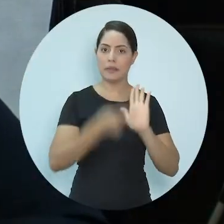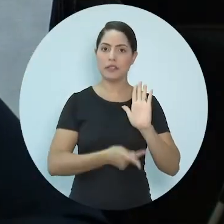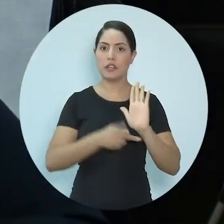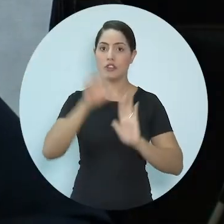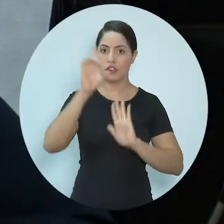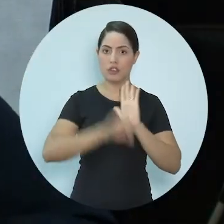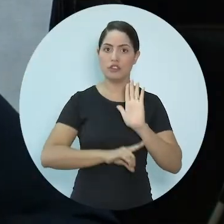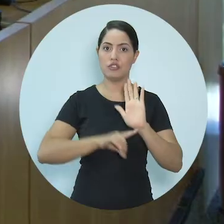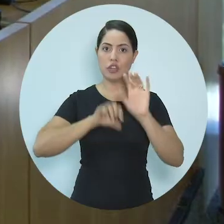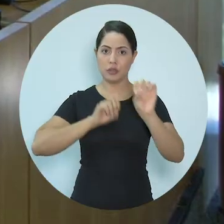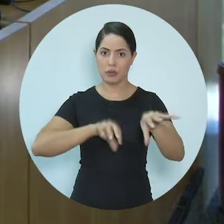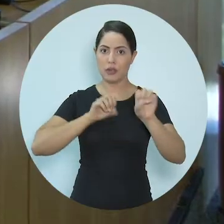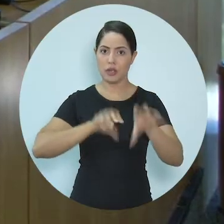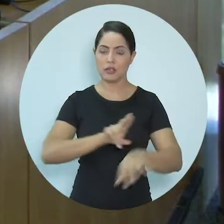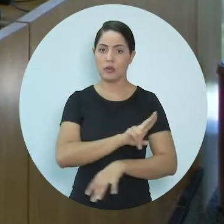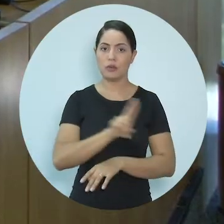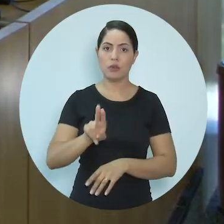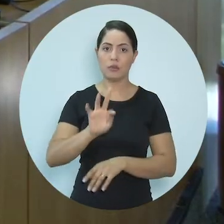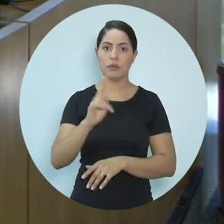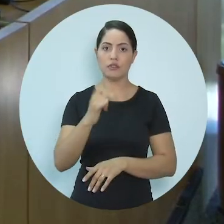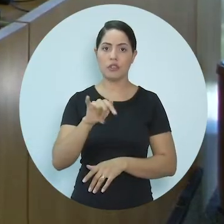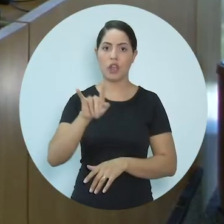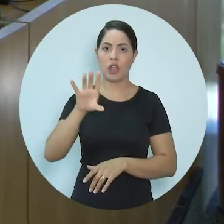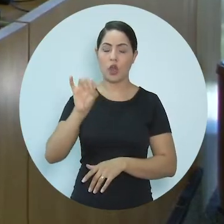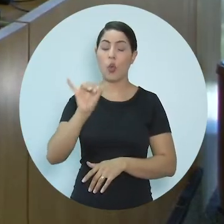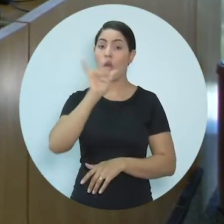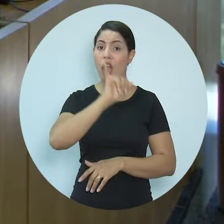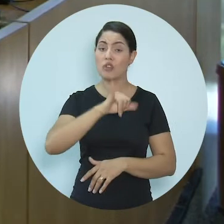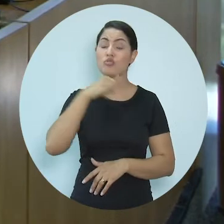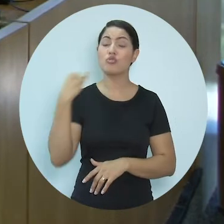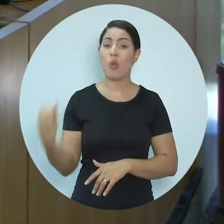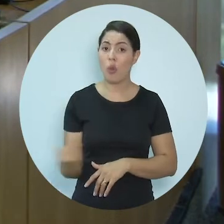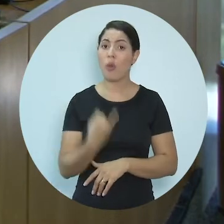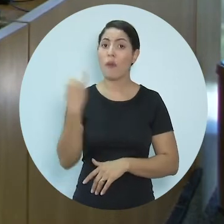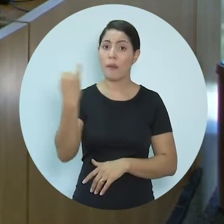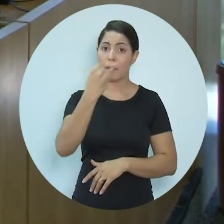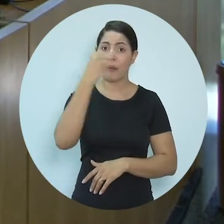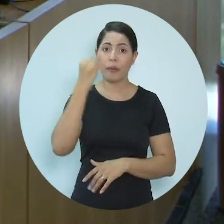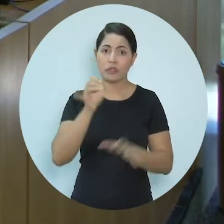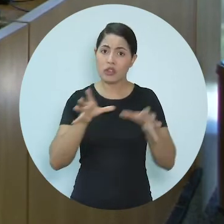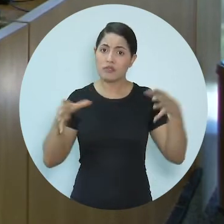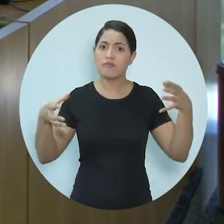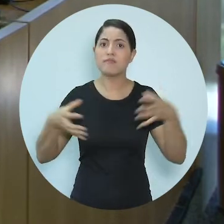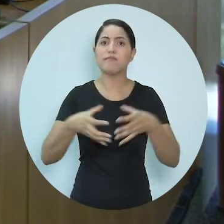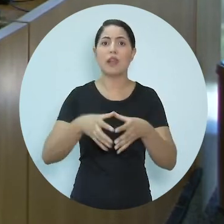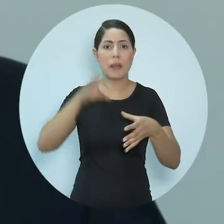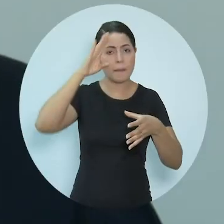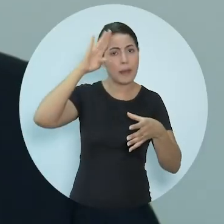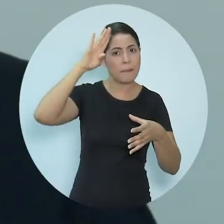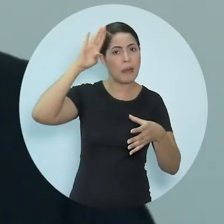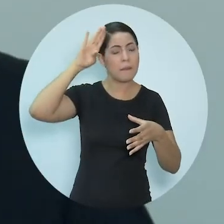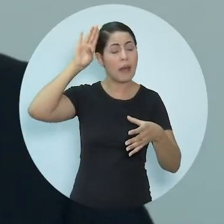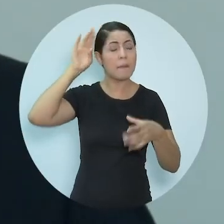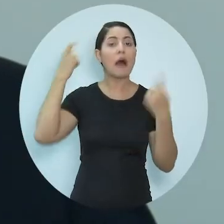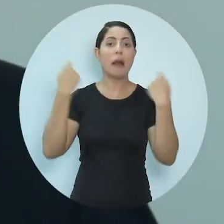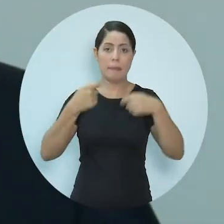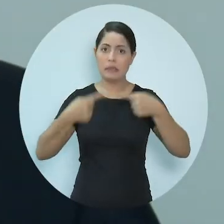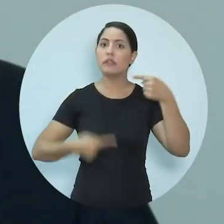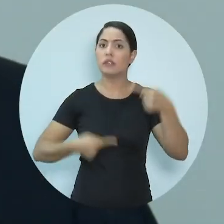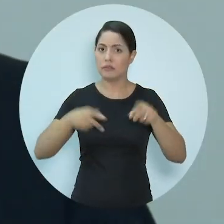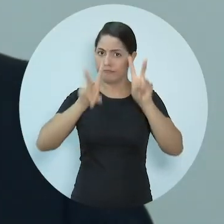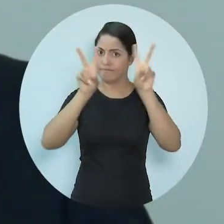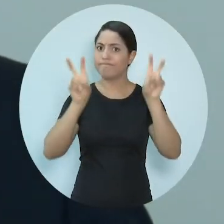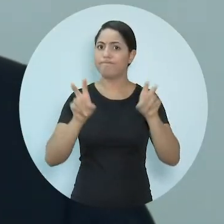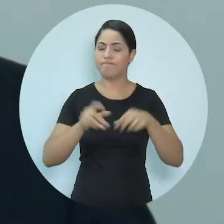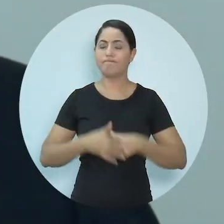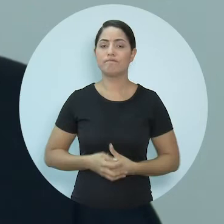Comissão Especial de Direito à Educação, Tiago Carcará, destacou que é fundamental para a comunidade acadêmica discutir